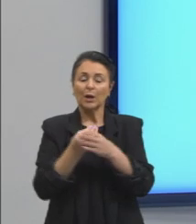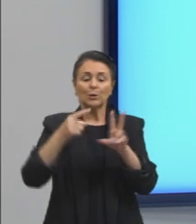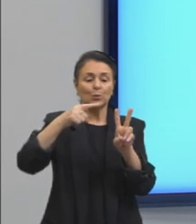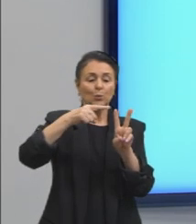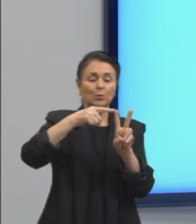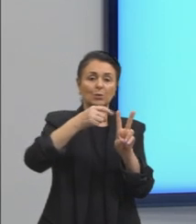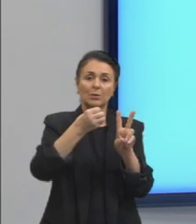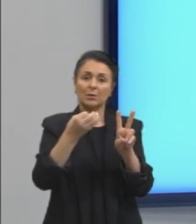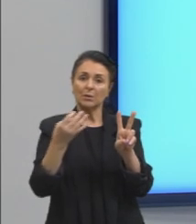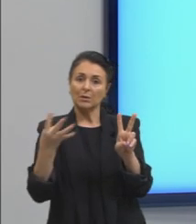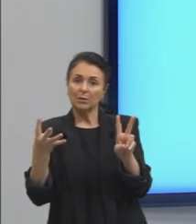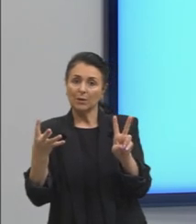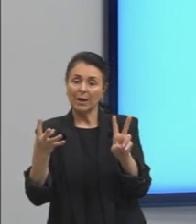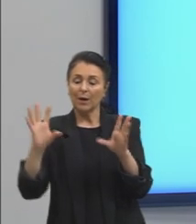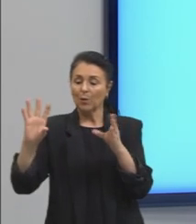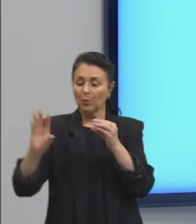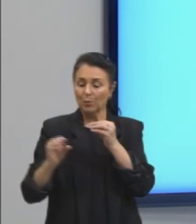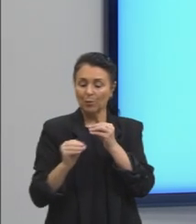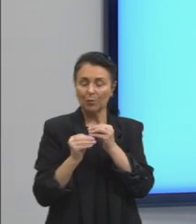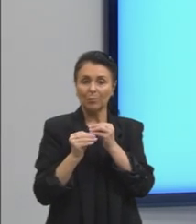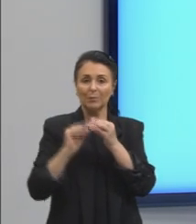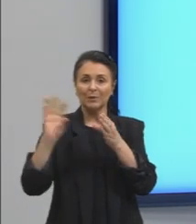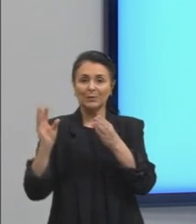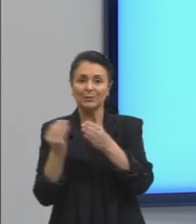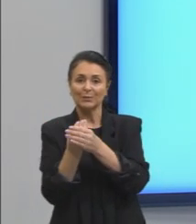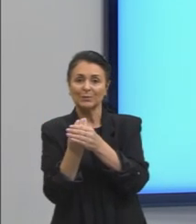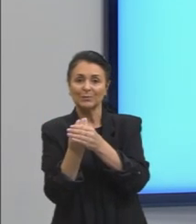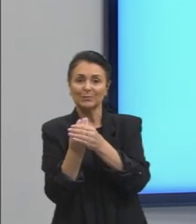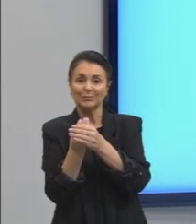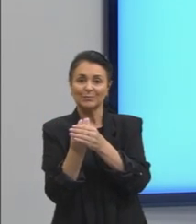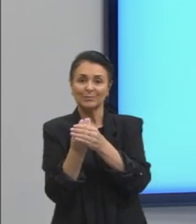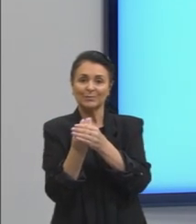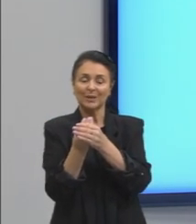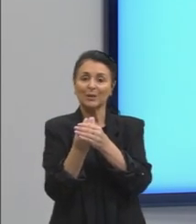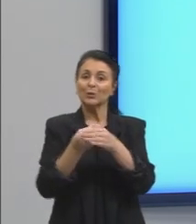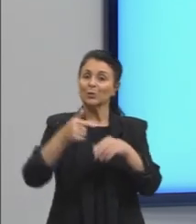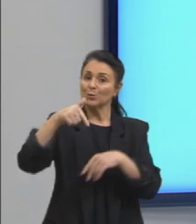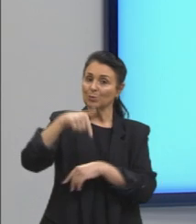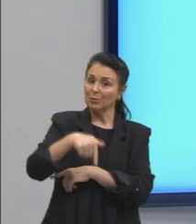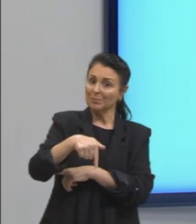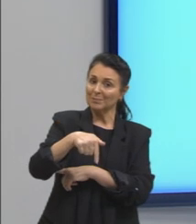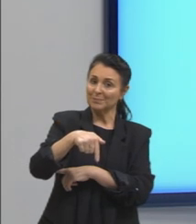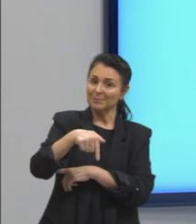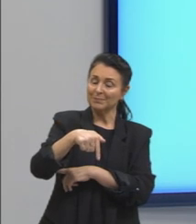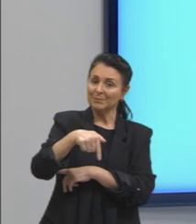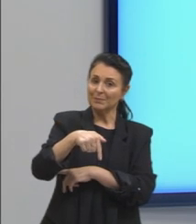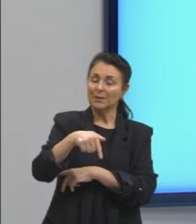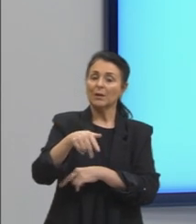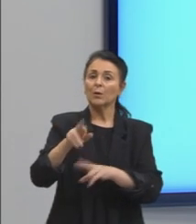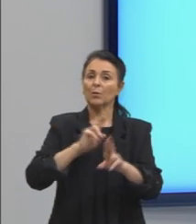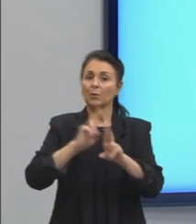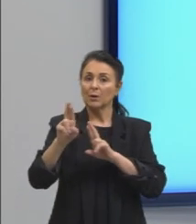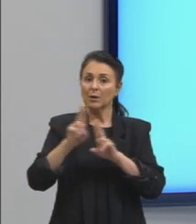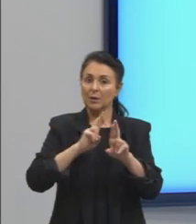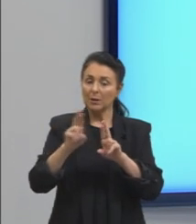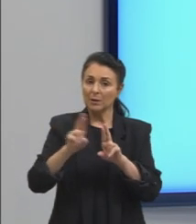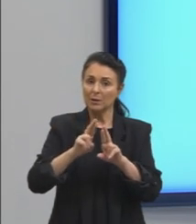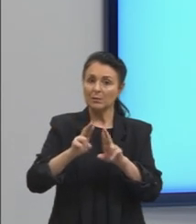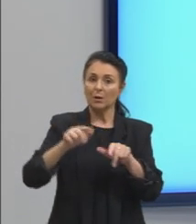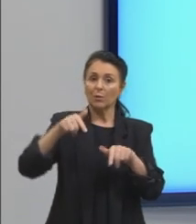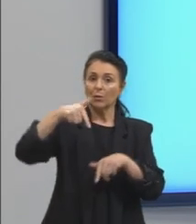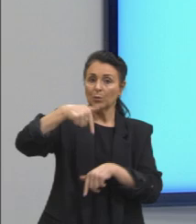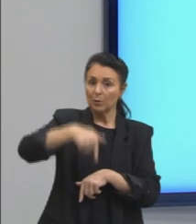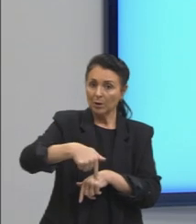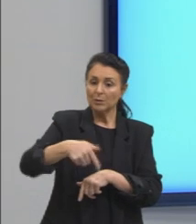é o complemento do conjunto dos números racionais em relação ao conjunto dos reais